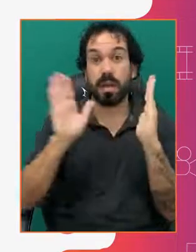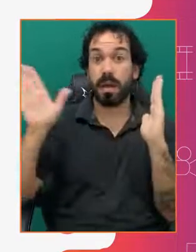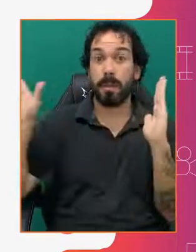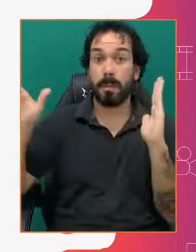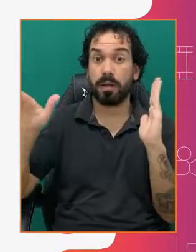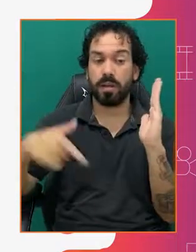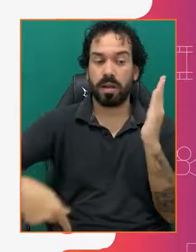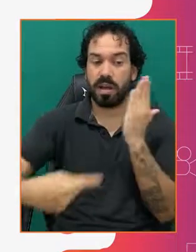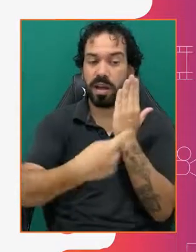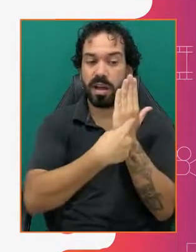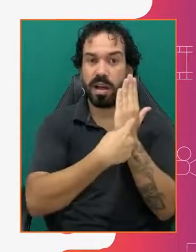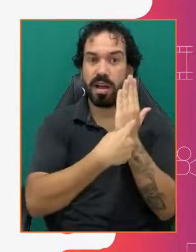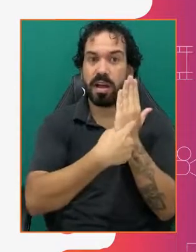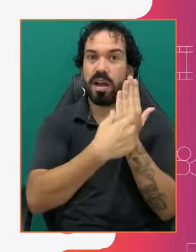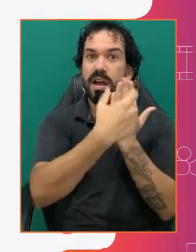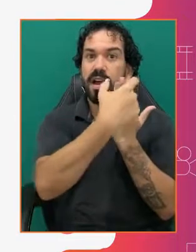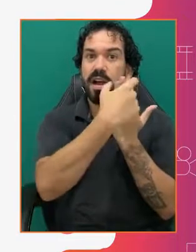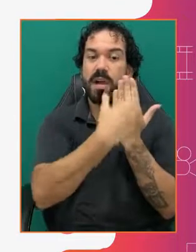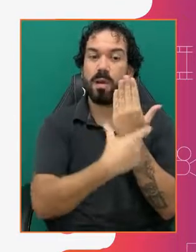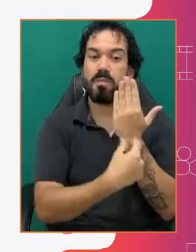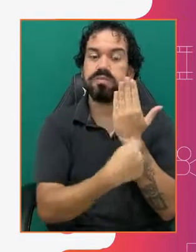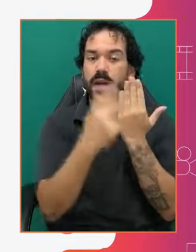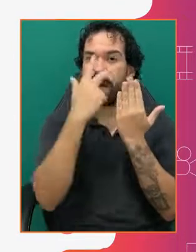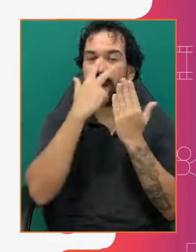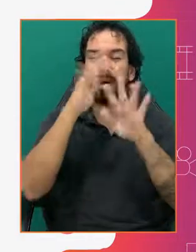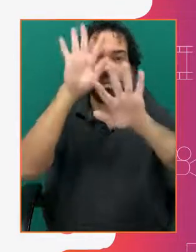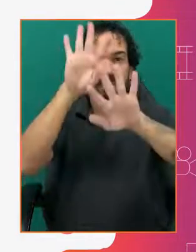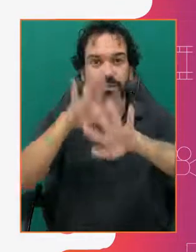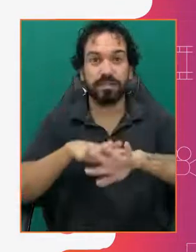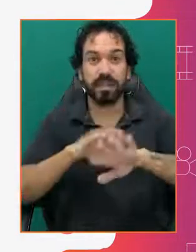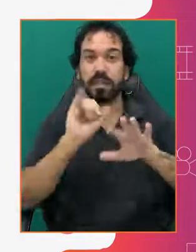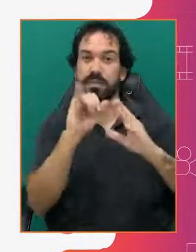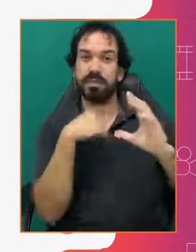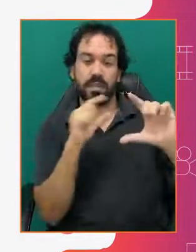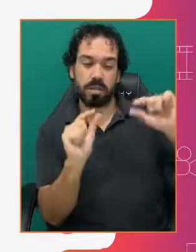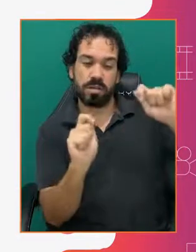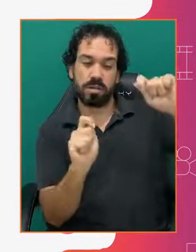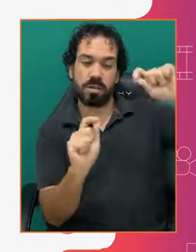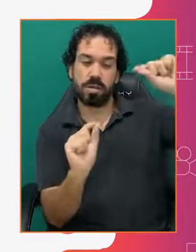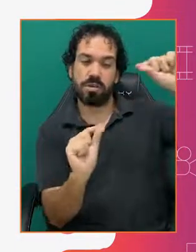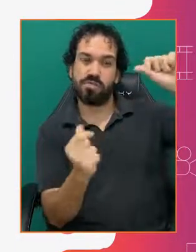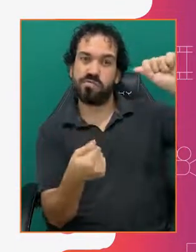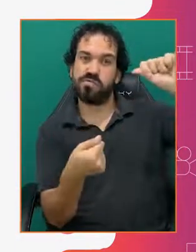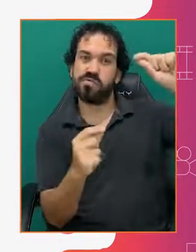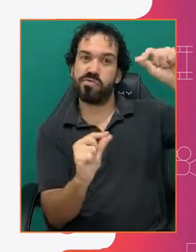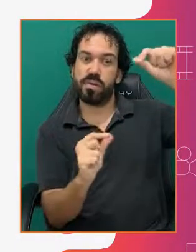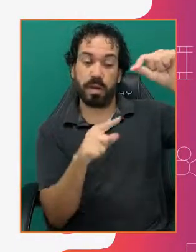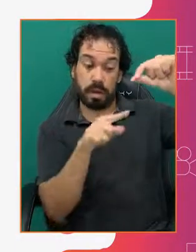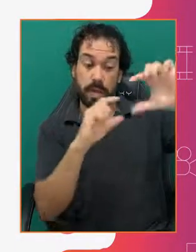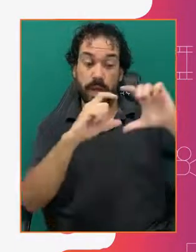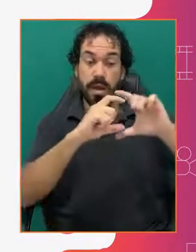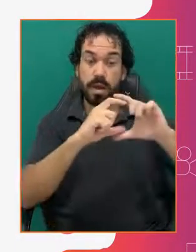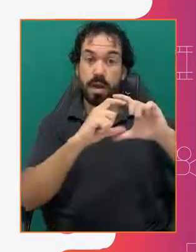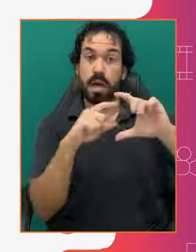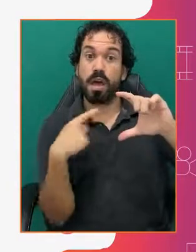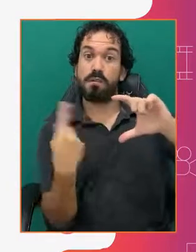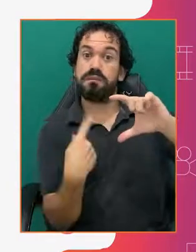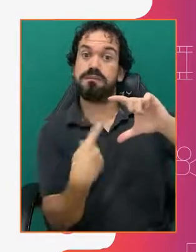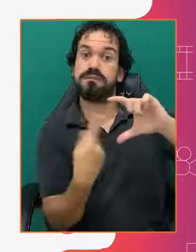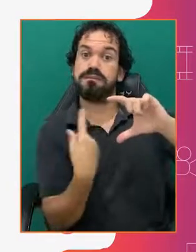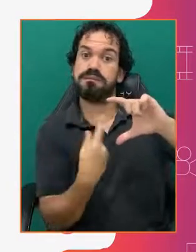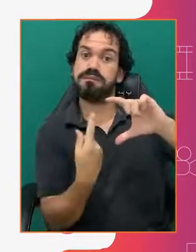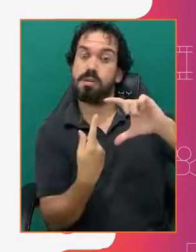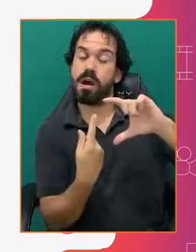pássaro e do outro lado uma gaiola. E quando você torce esse cordão, o disco que está no meio